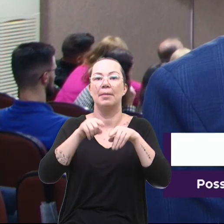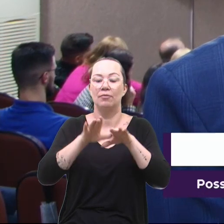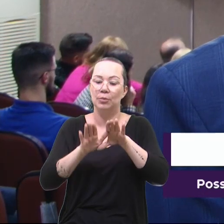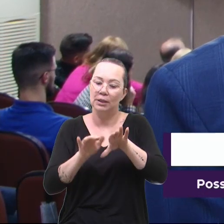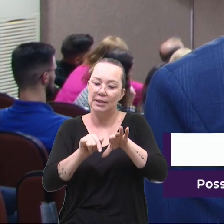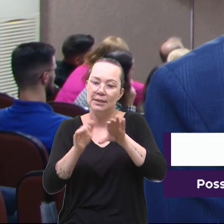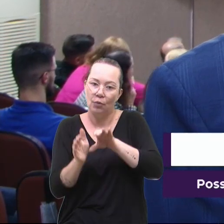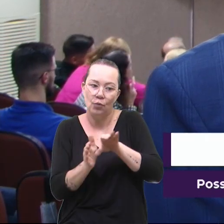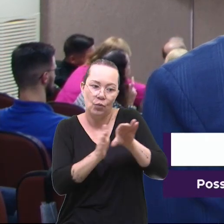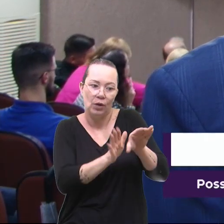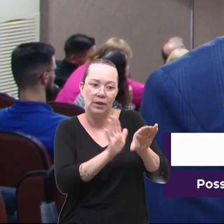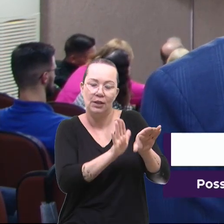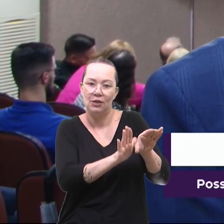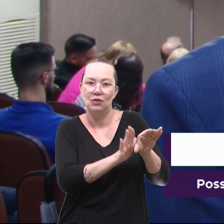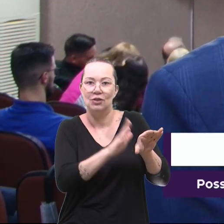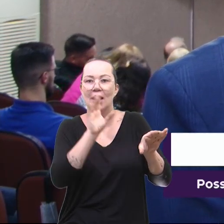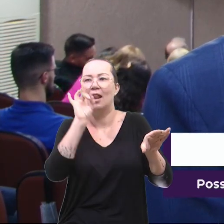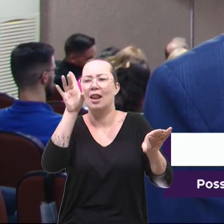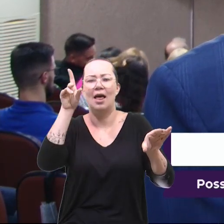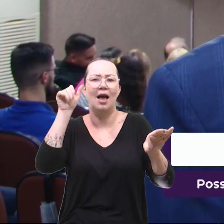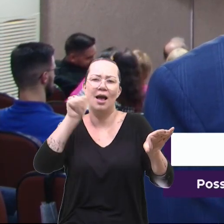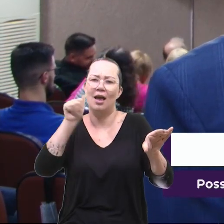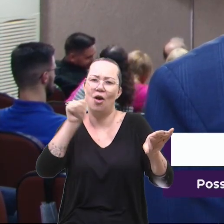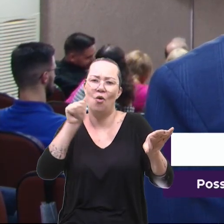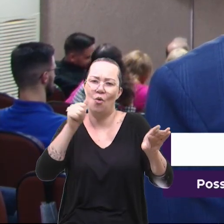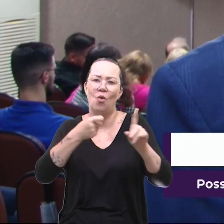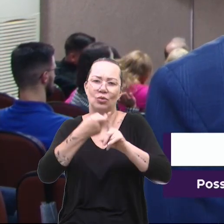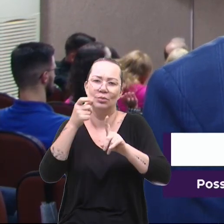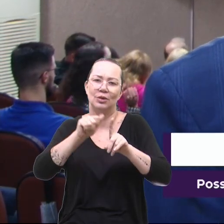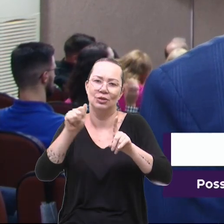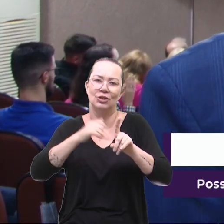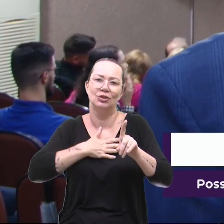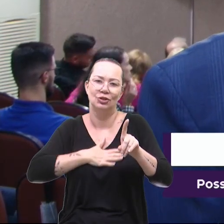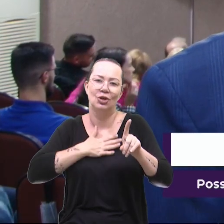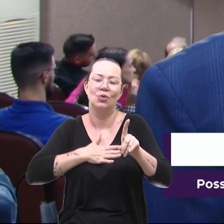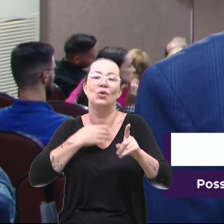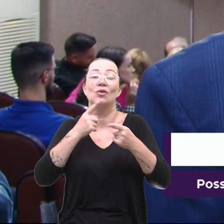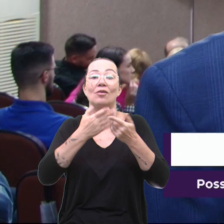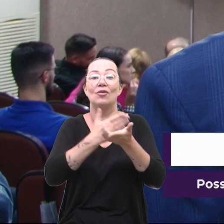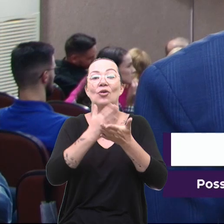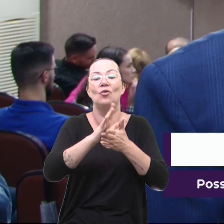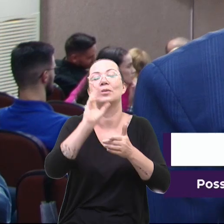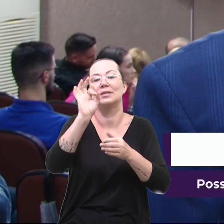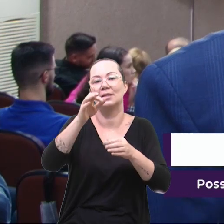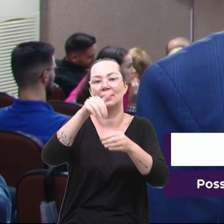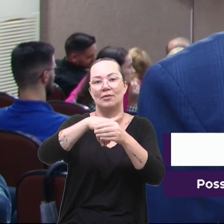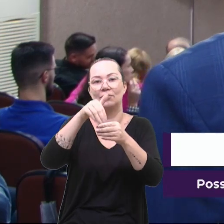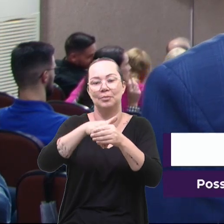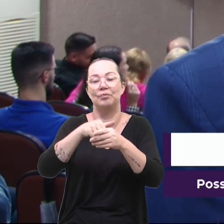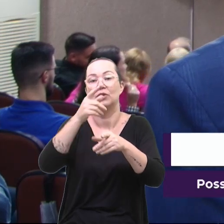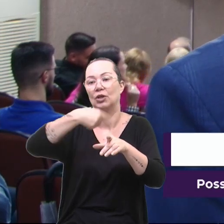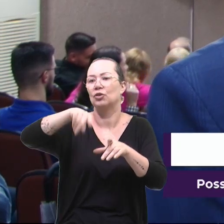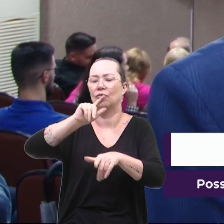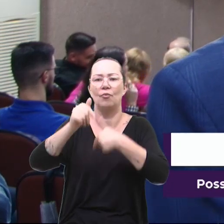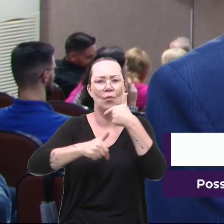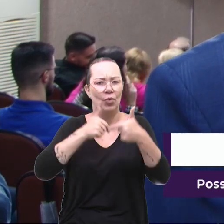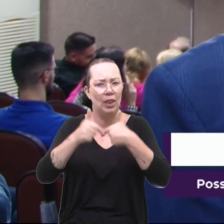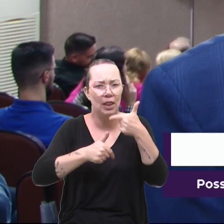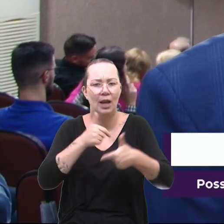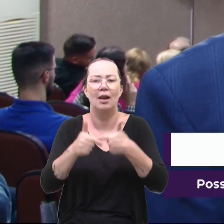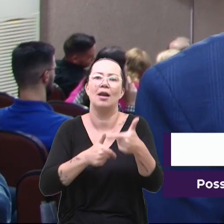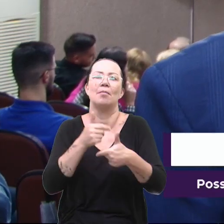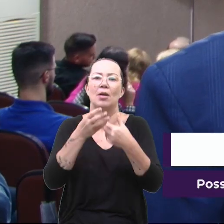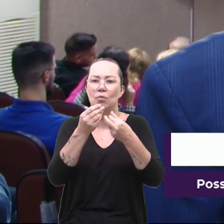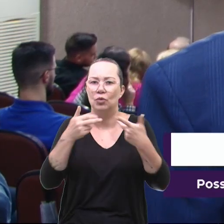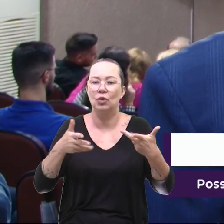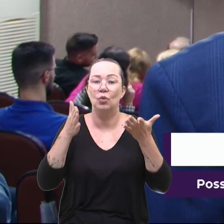lado, deixa isso para agosto, né, que realmente vai começar o período eleitoral. E vamos trabalhar muito. Hoje